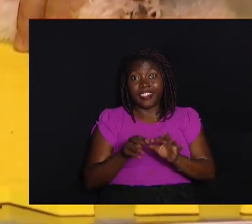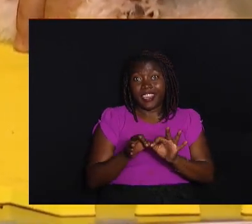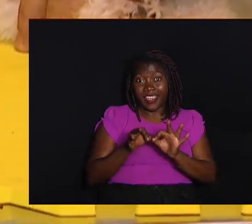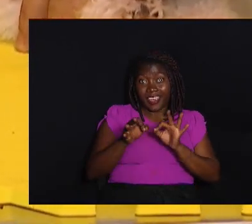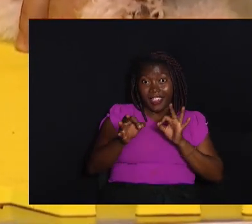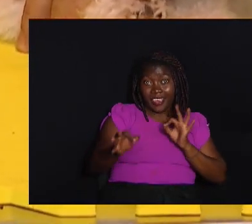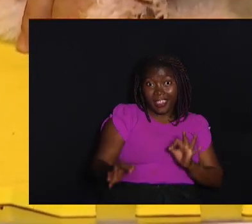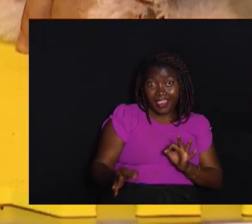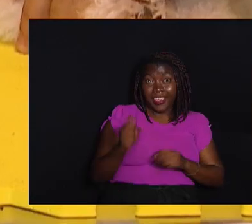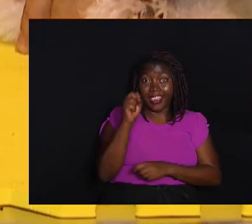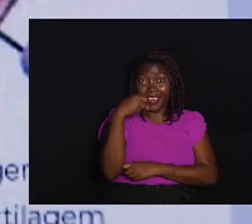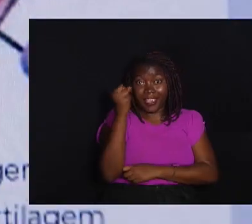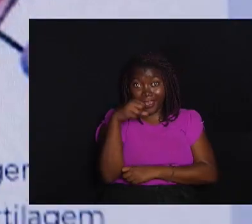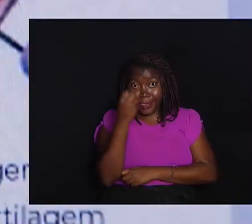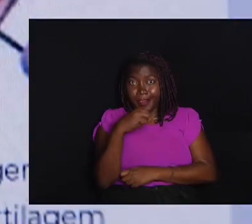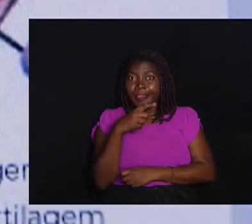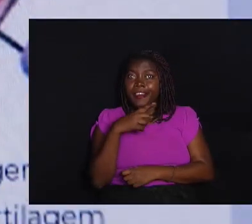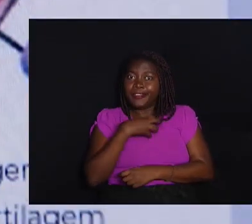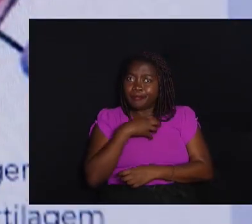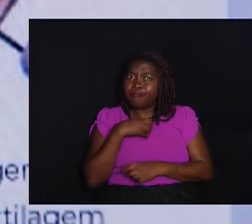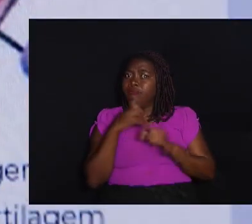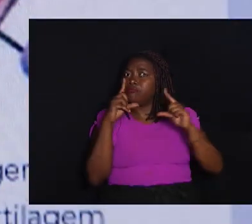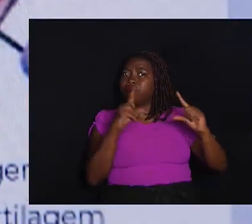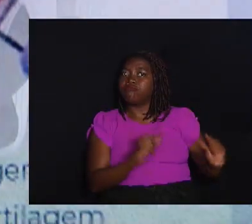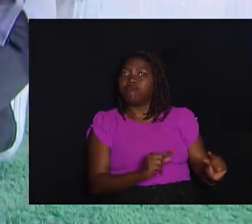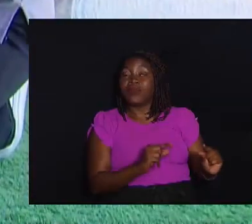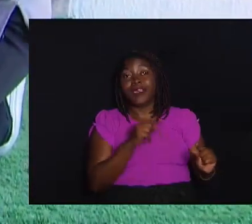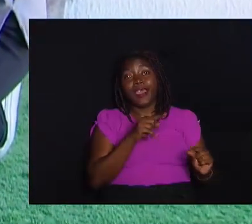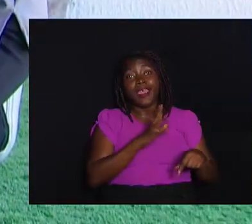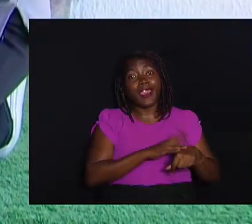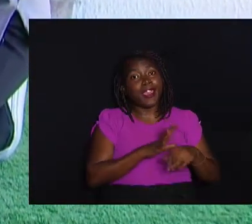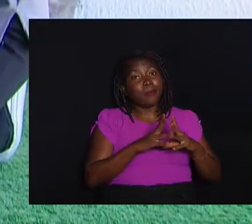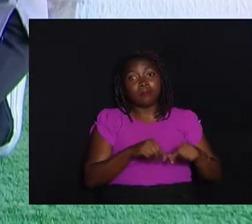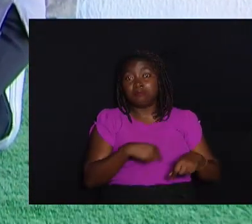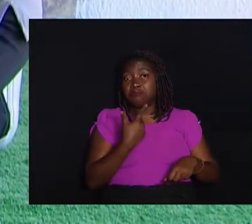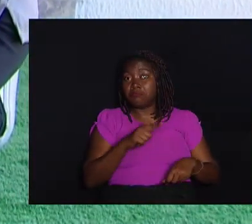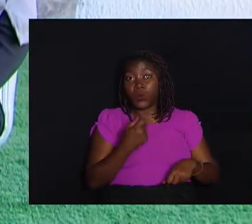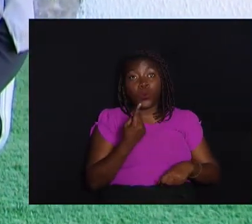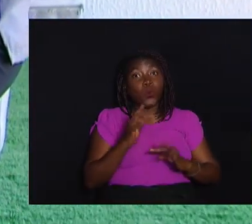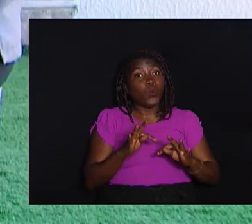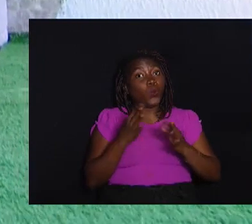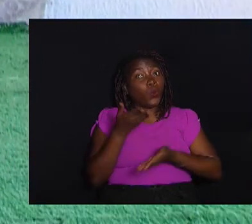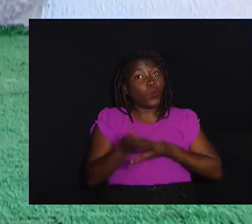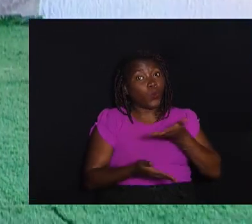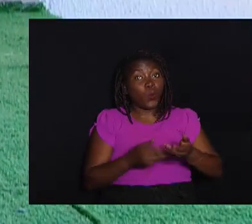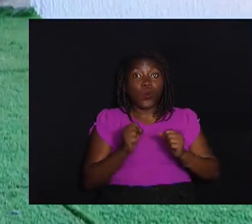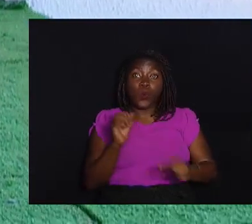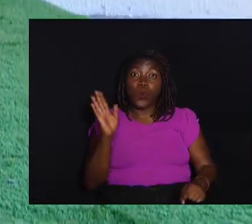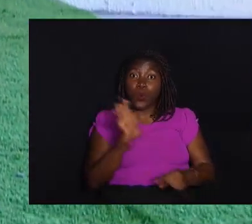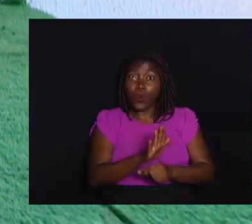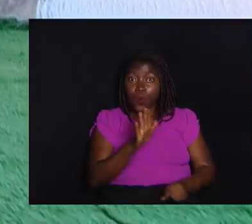podem ter essa diminuição de amplitude. Essa é uma doença que não tem cura e um dos tratamentos que podem contribuir